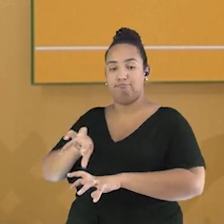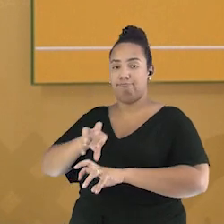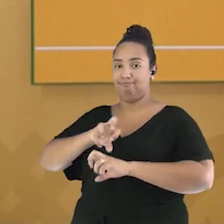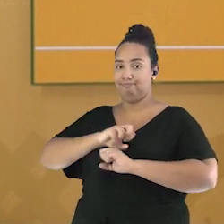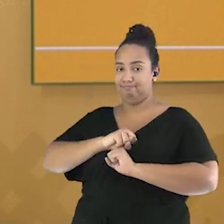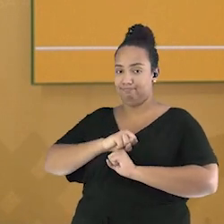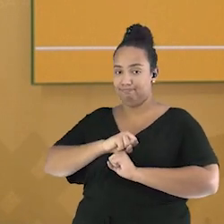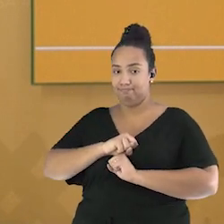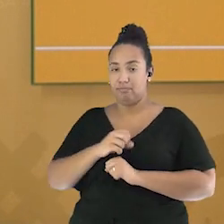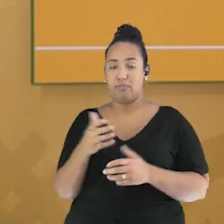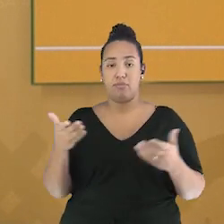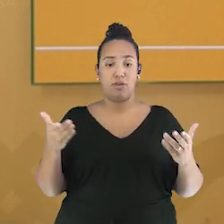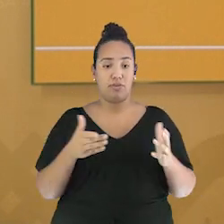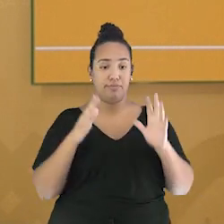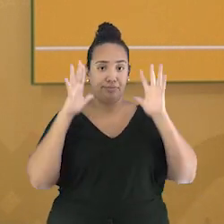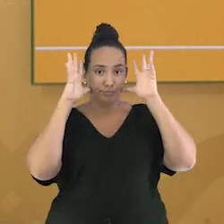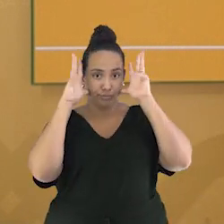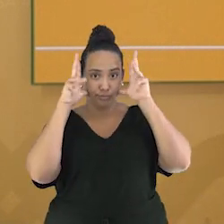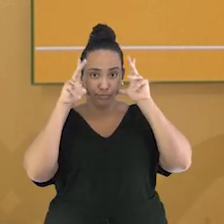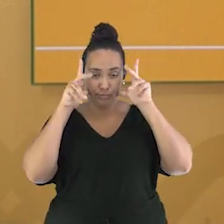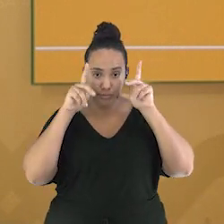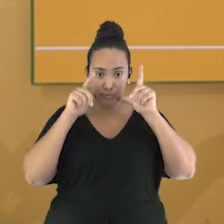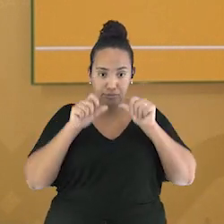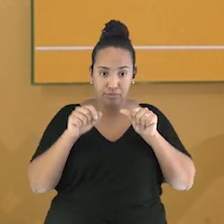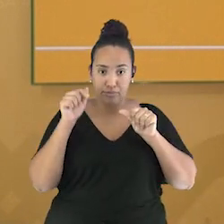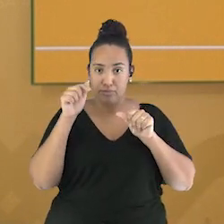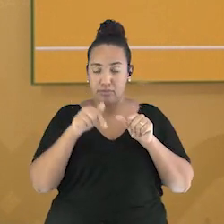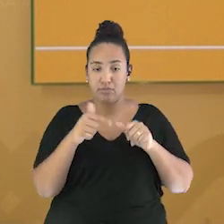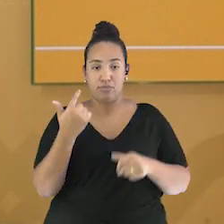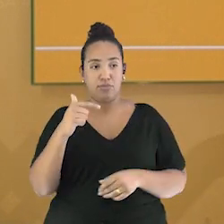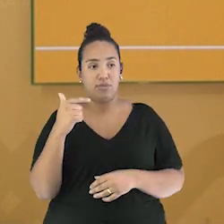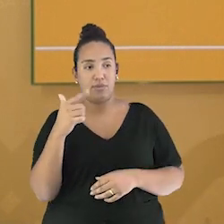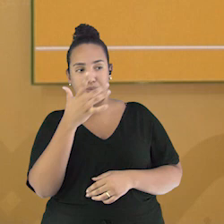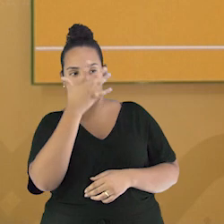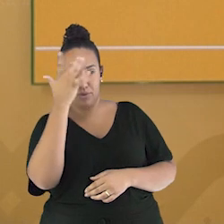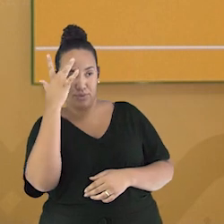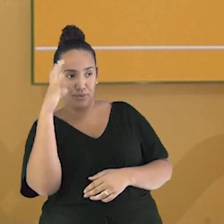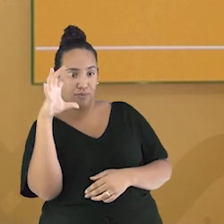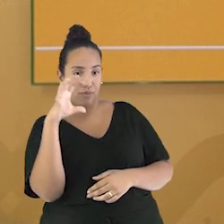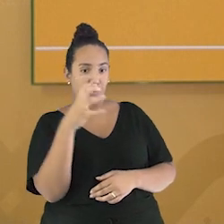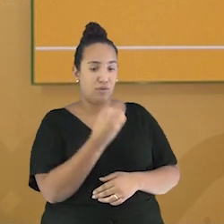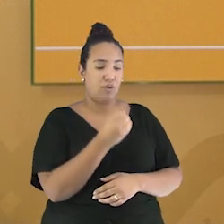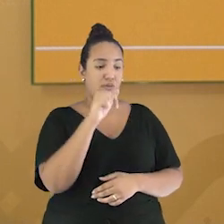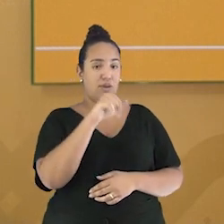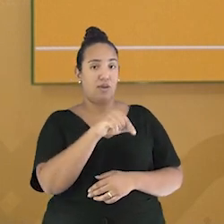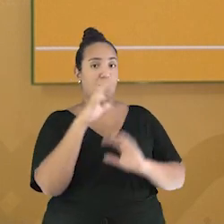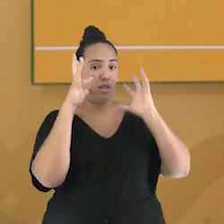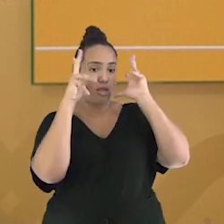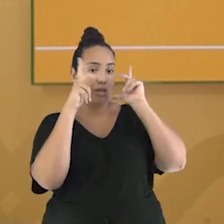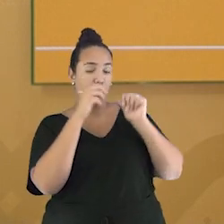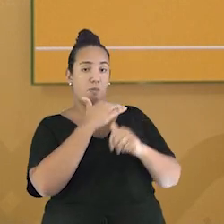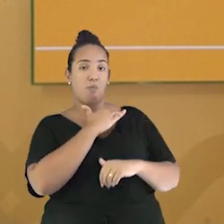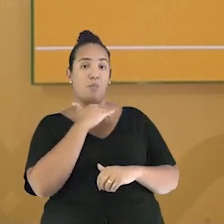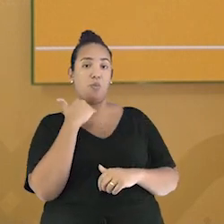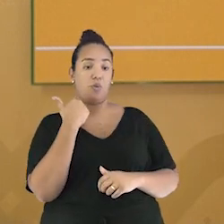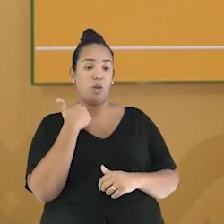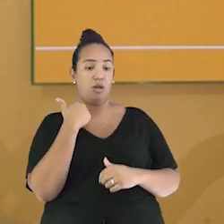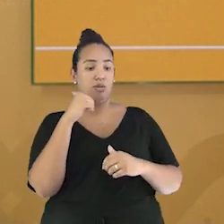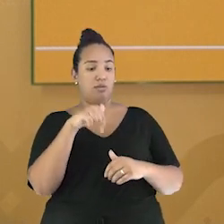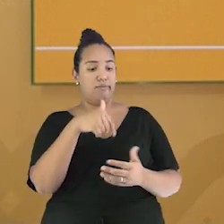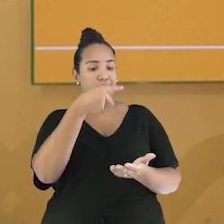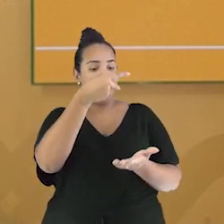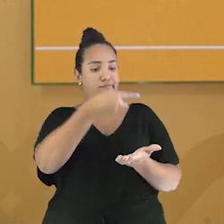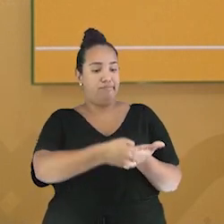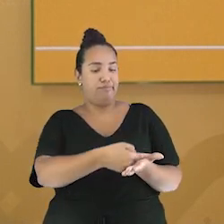corpo. Já o leão, ainda que não tenha um predador, venha a morrer, seus restos ficarão